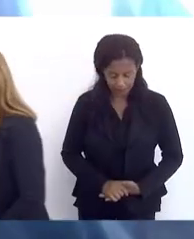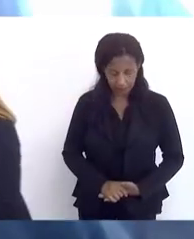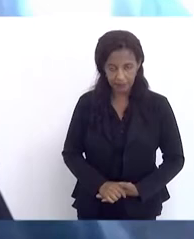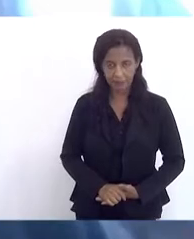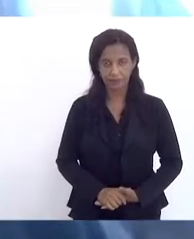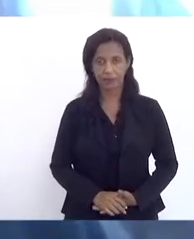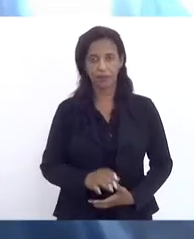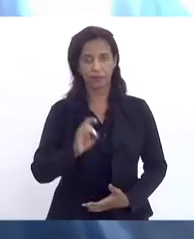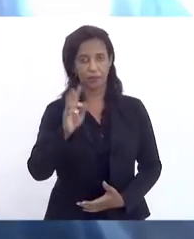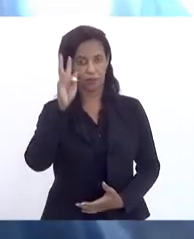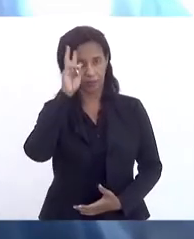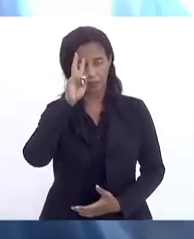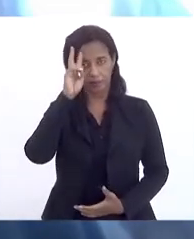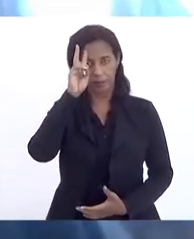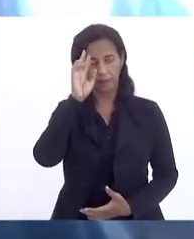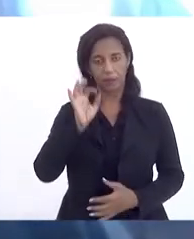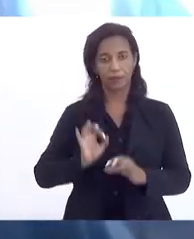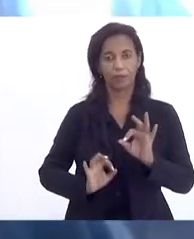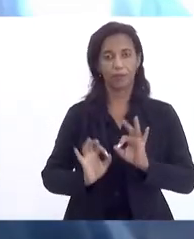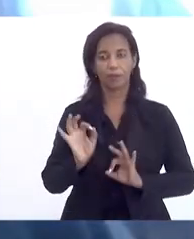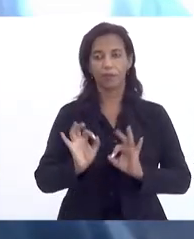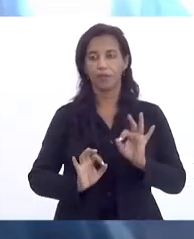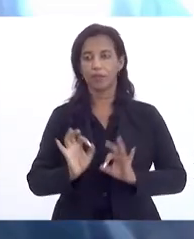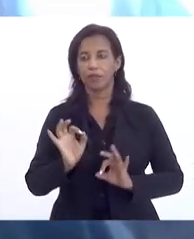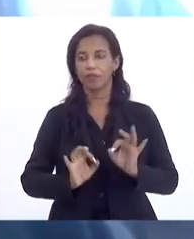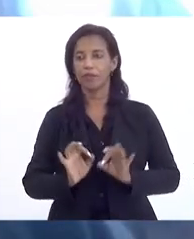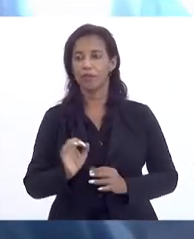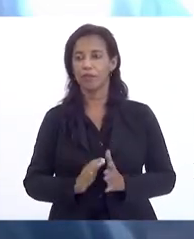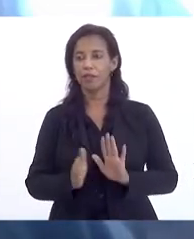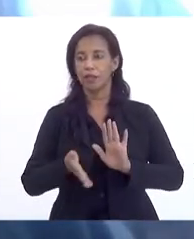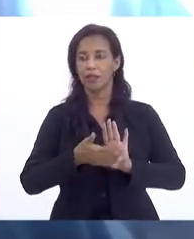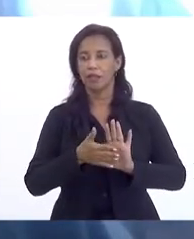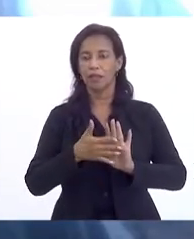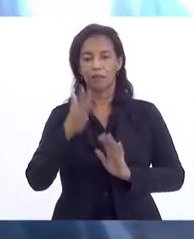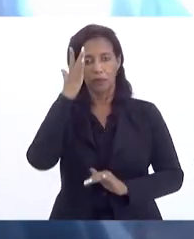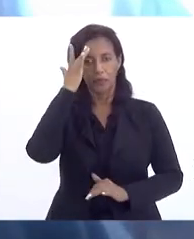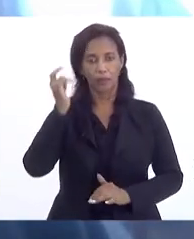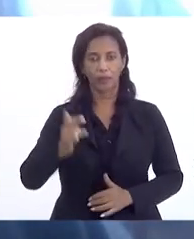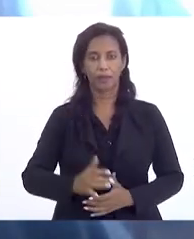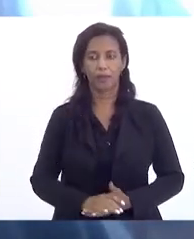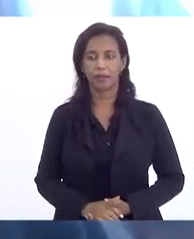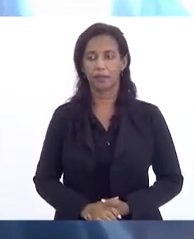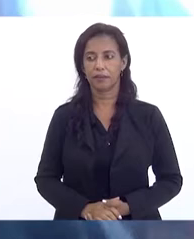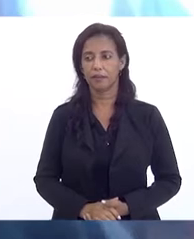só lembrando que esse projeto está na pauta de amanhã.